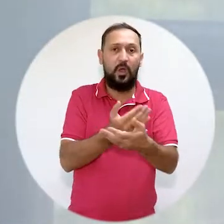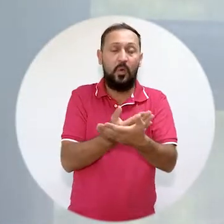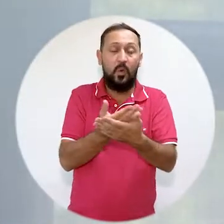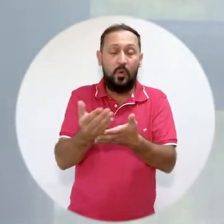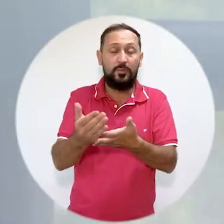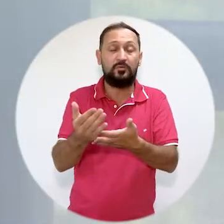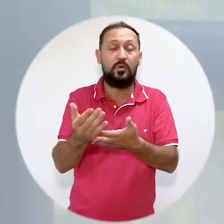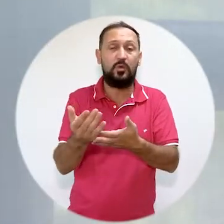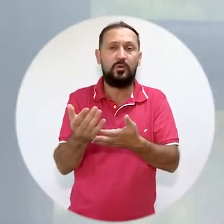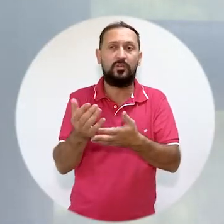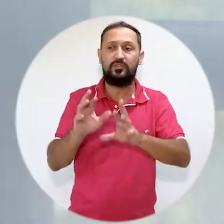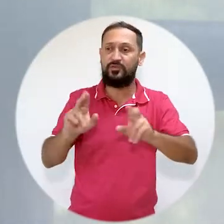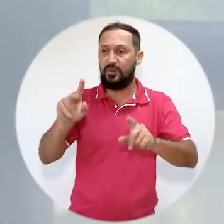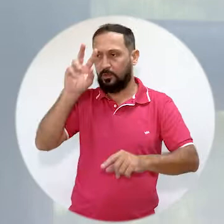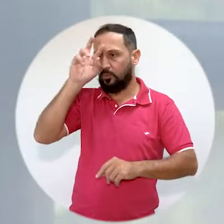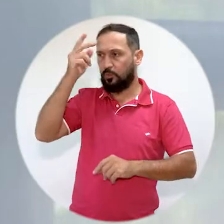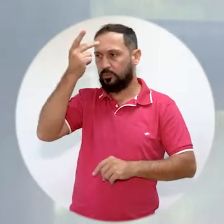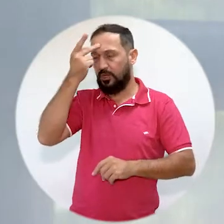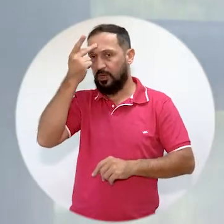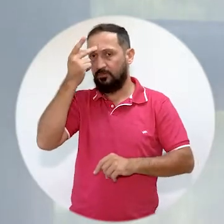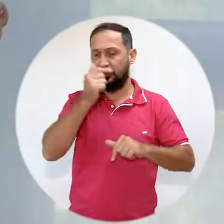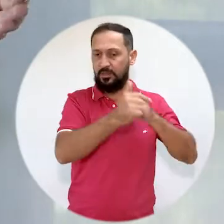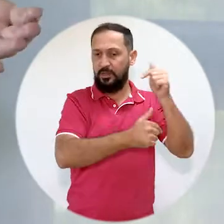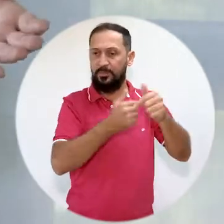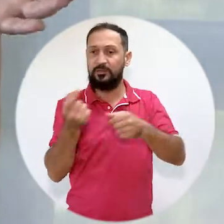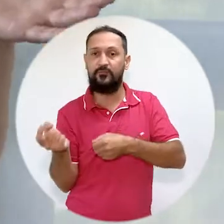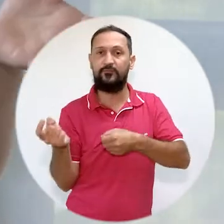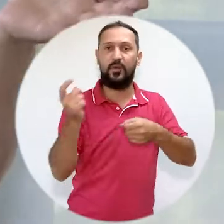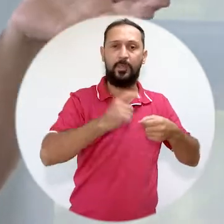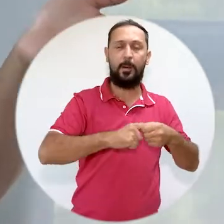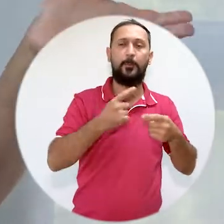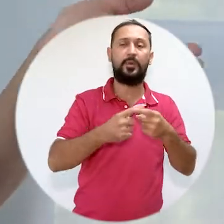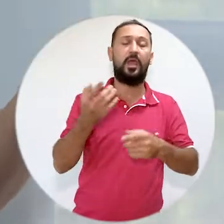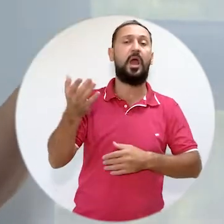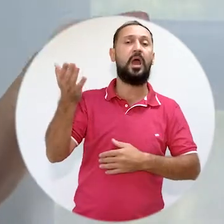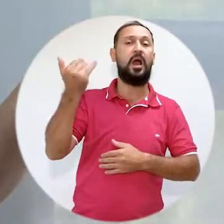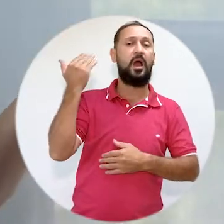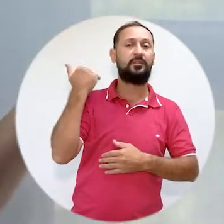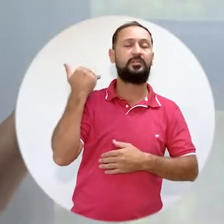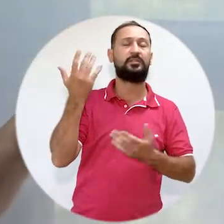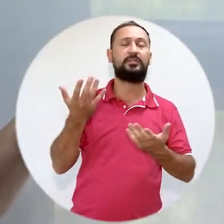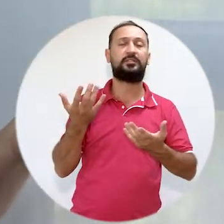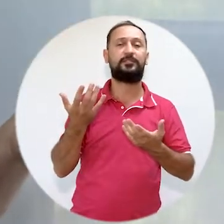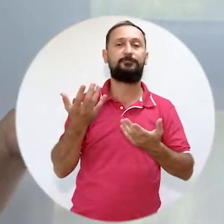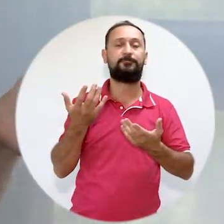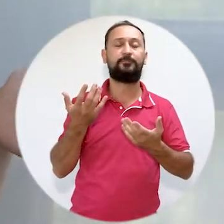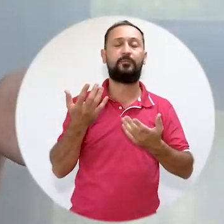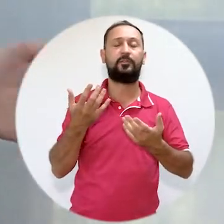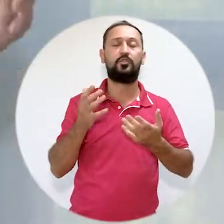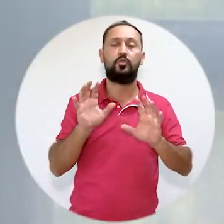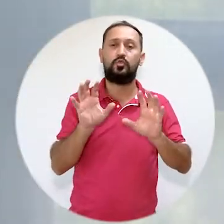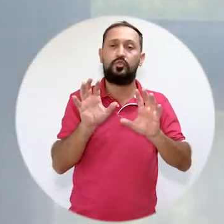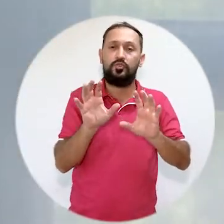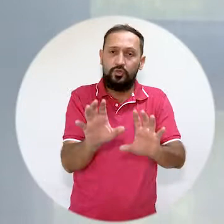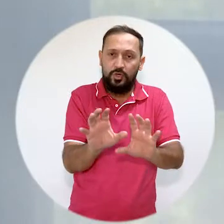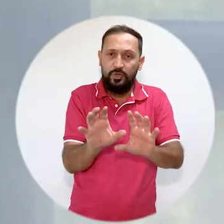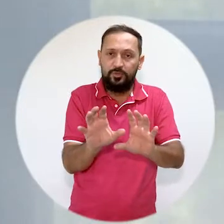ao trabalho. E se tornou algo novo, por mais que antes nós estivéssemos neste